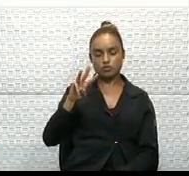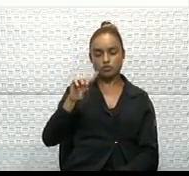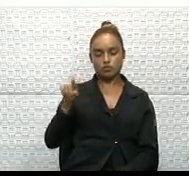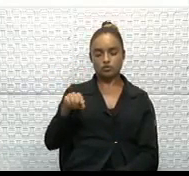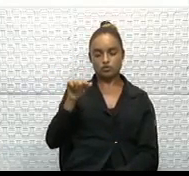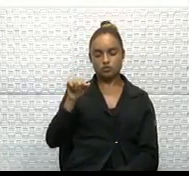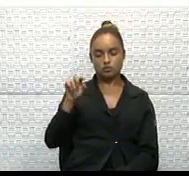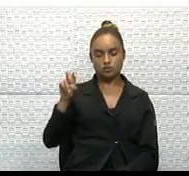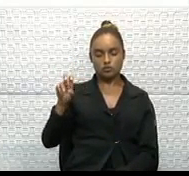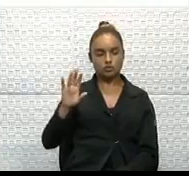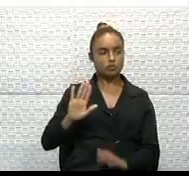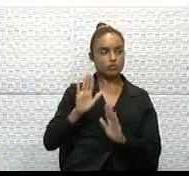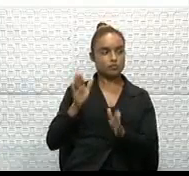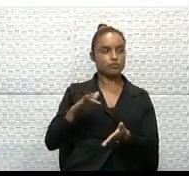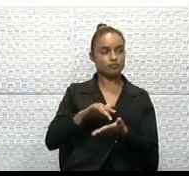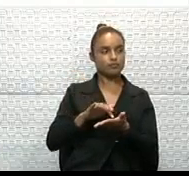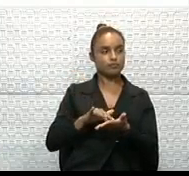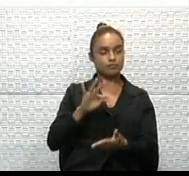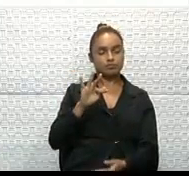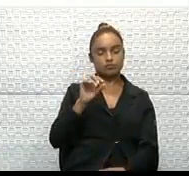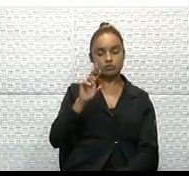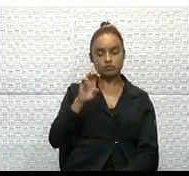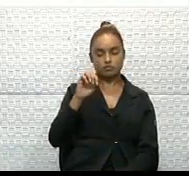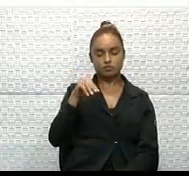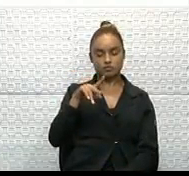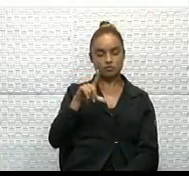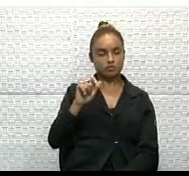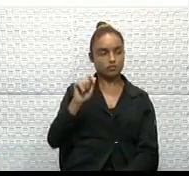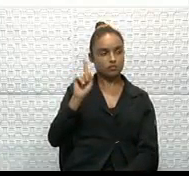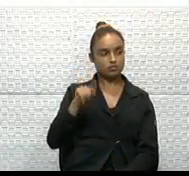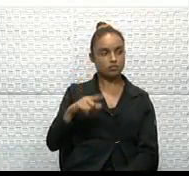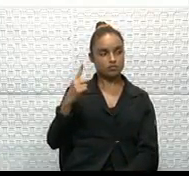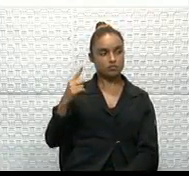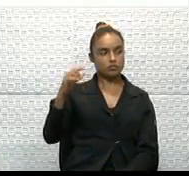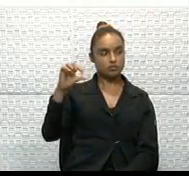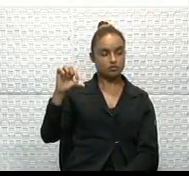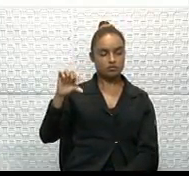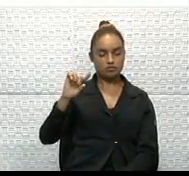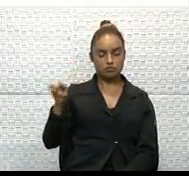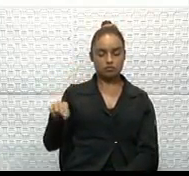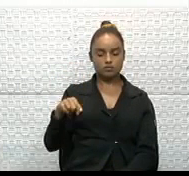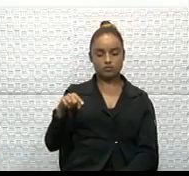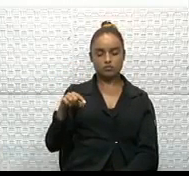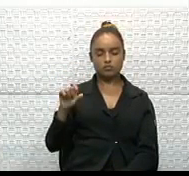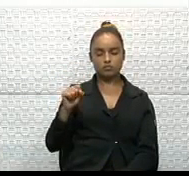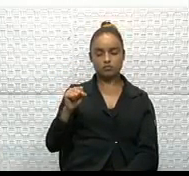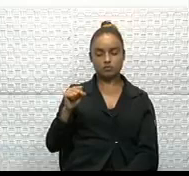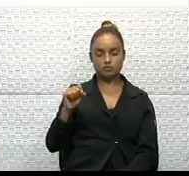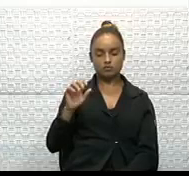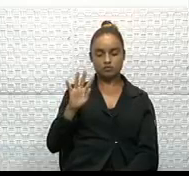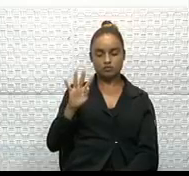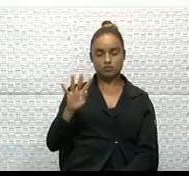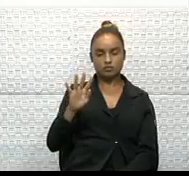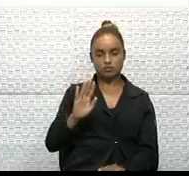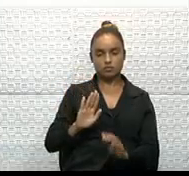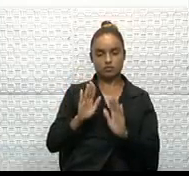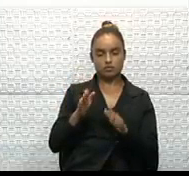393,75. Essa raiz já é da fórmula. E aí eu obtive 19,84.